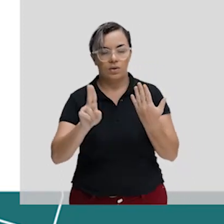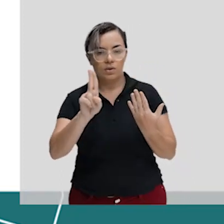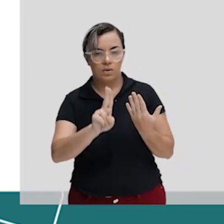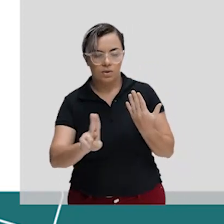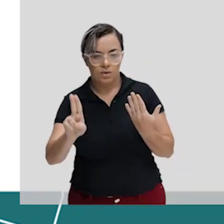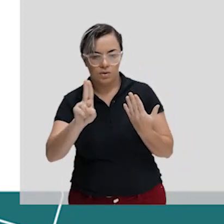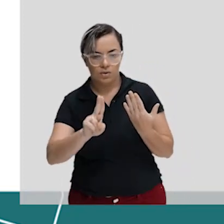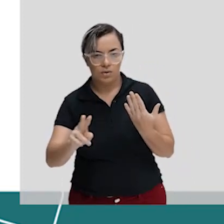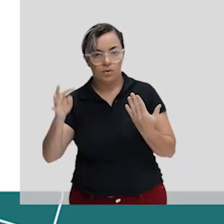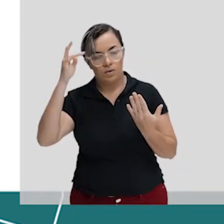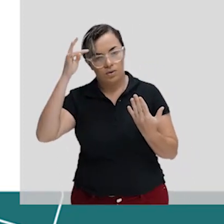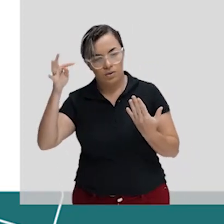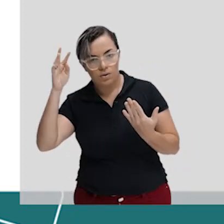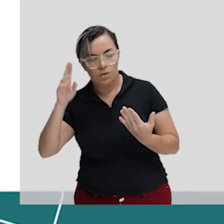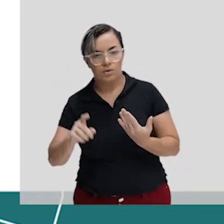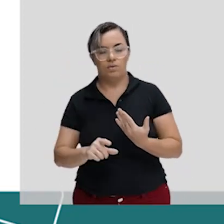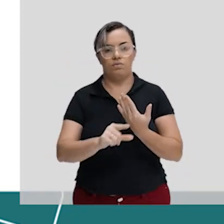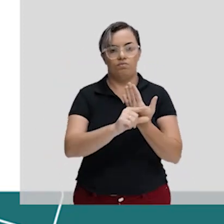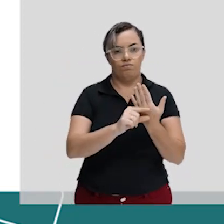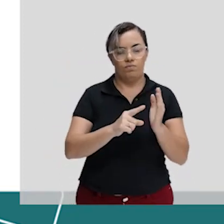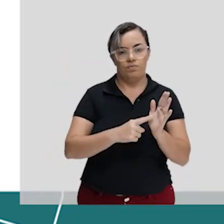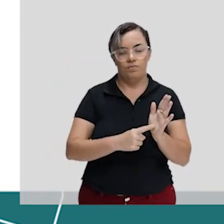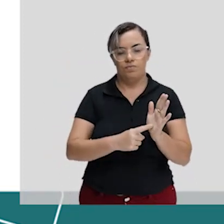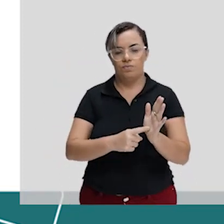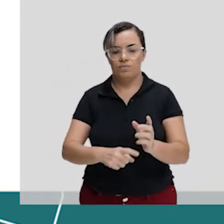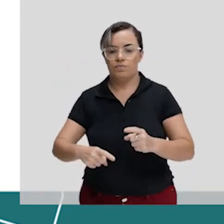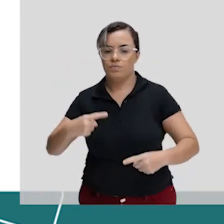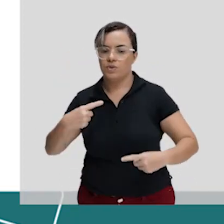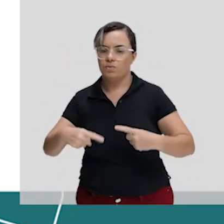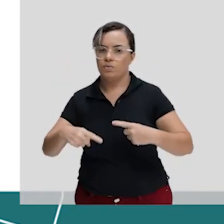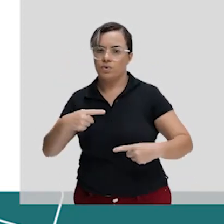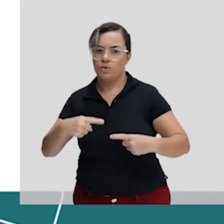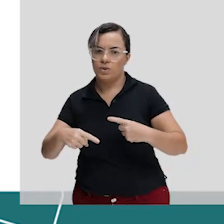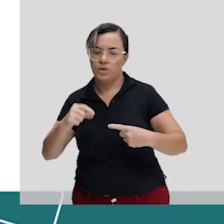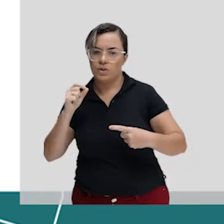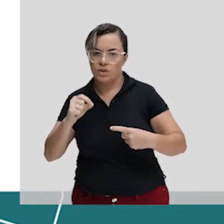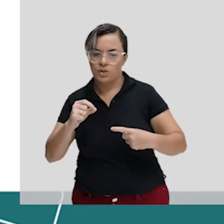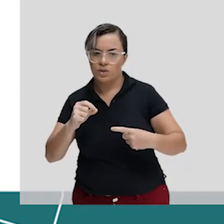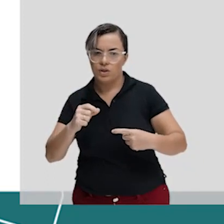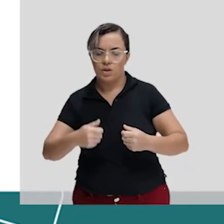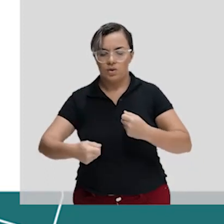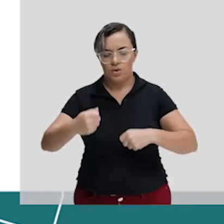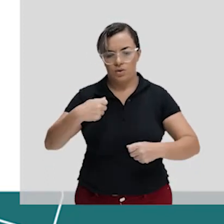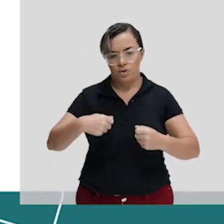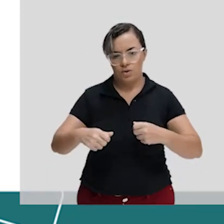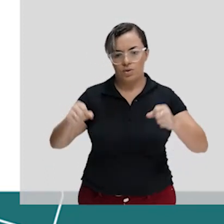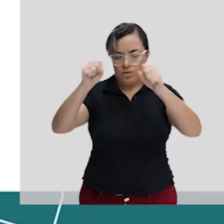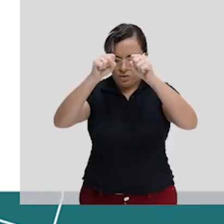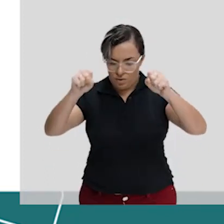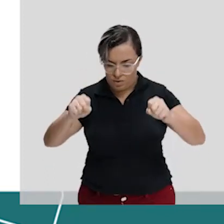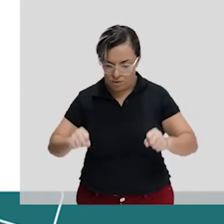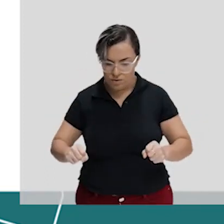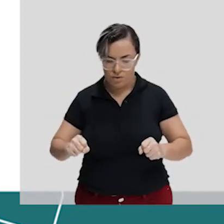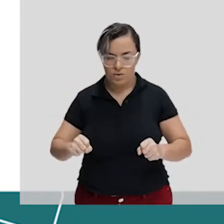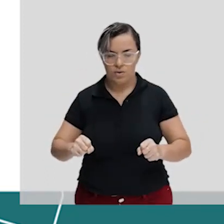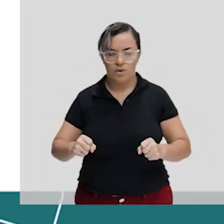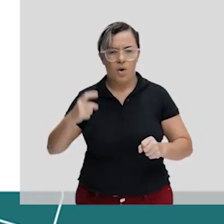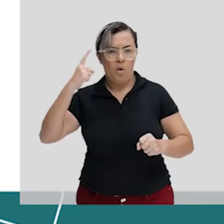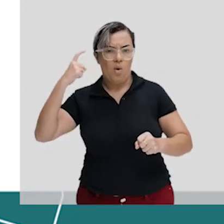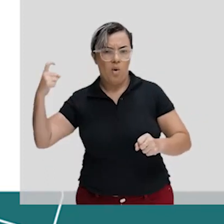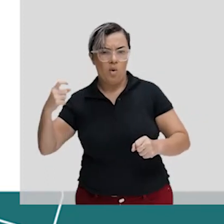essa expressão, características da política econômica mercantilista. Quando você ouve essa